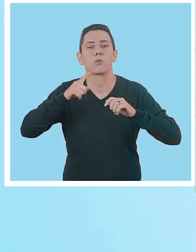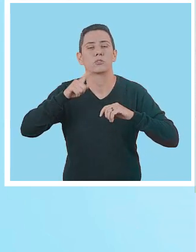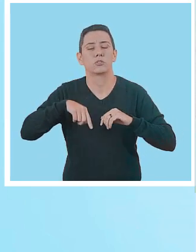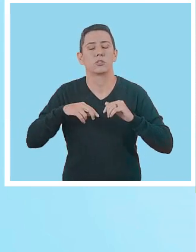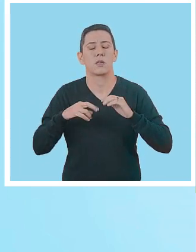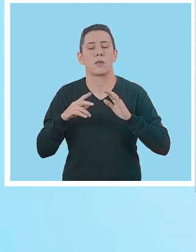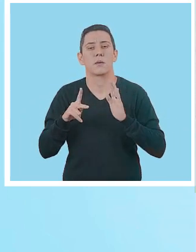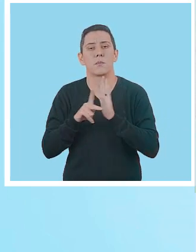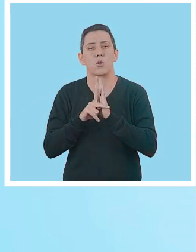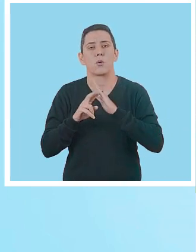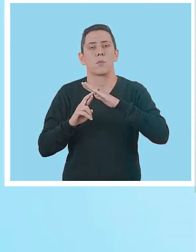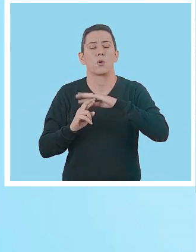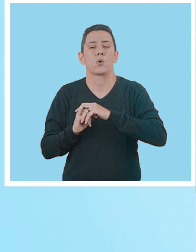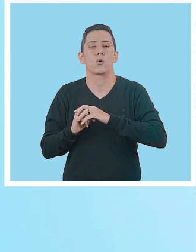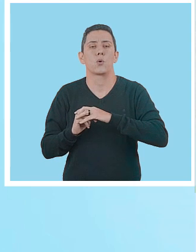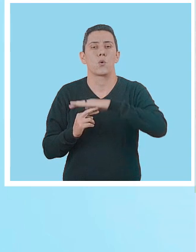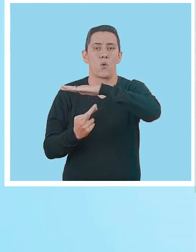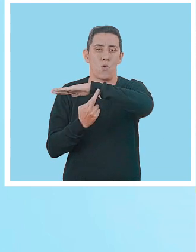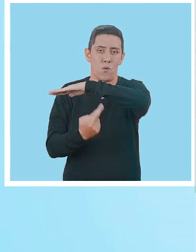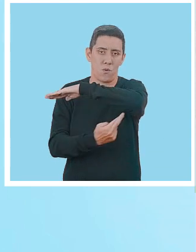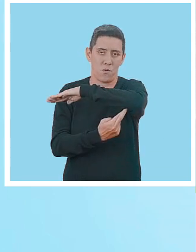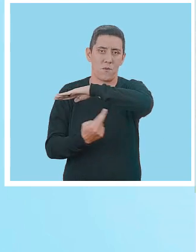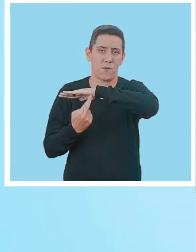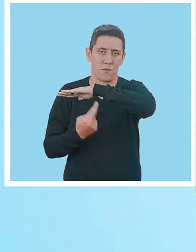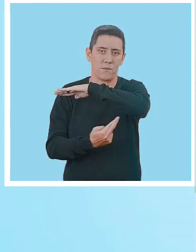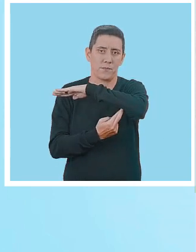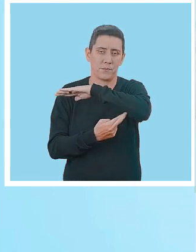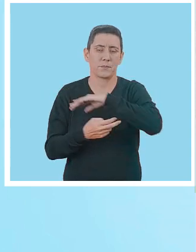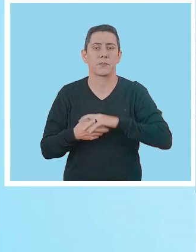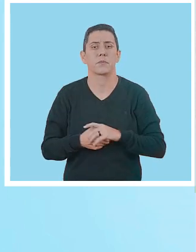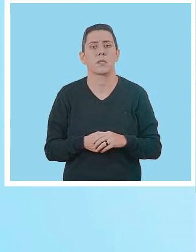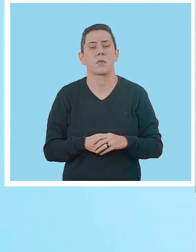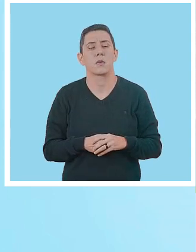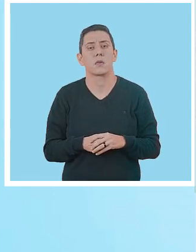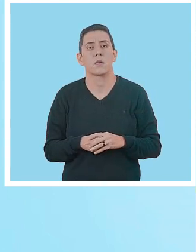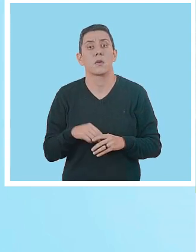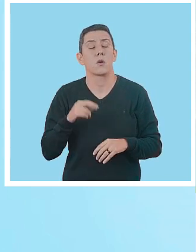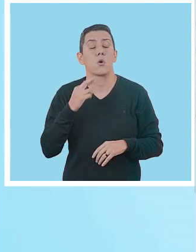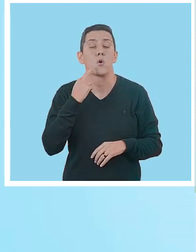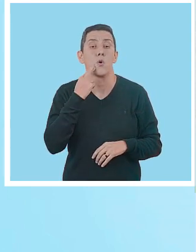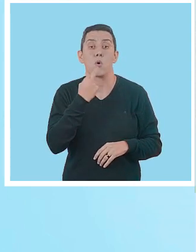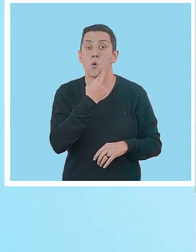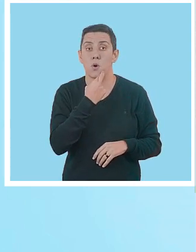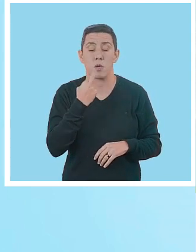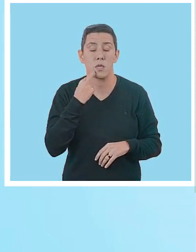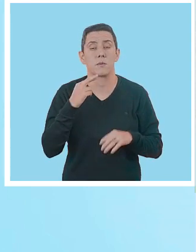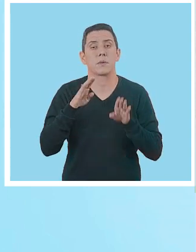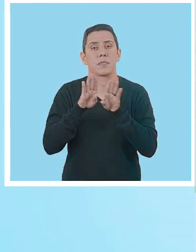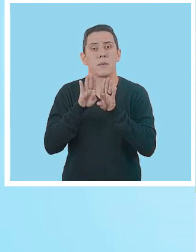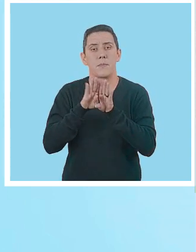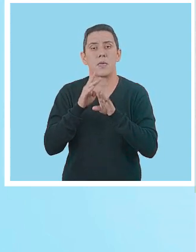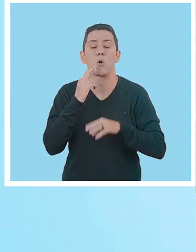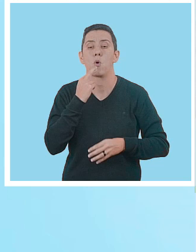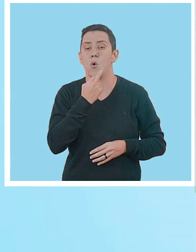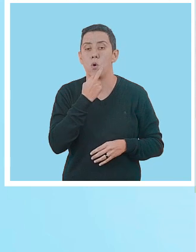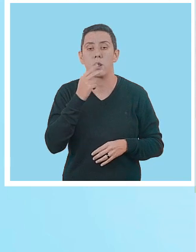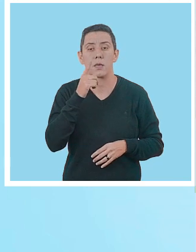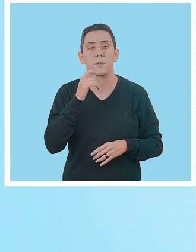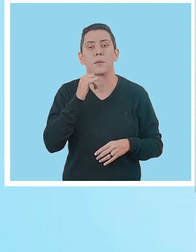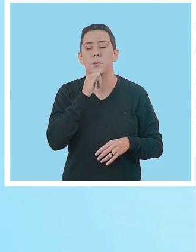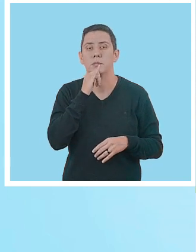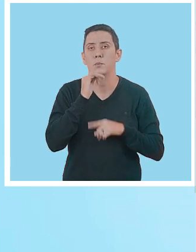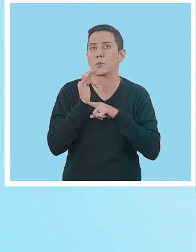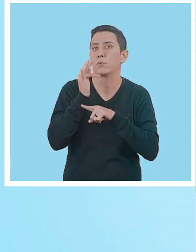ter uma linha pontilhada ali no no mapa essa linha ela é é uma linha futura tá ela não